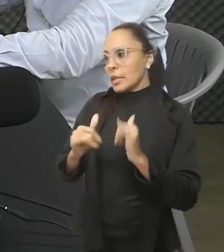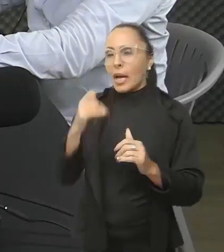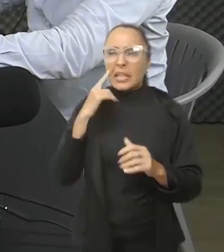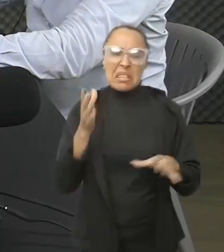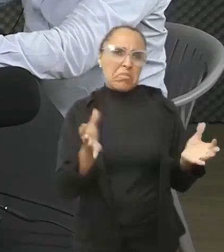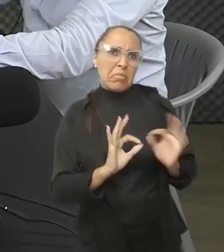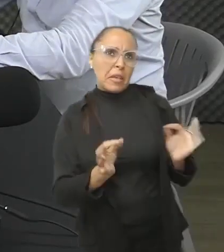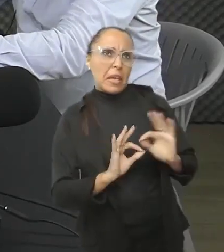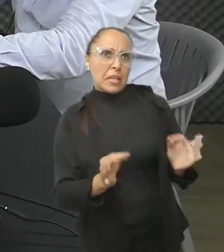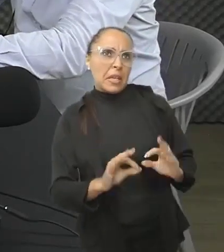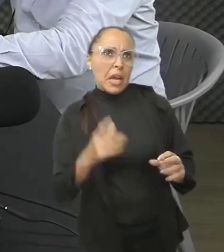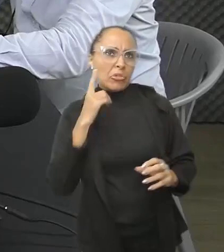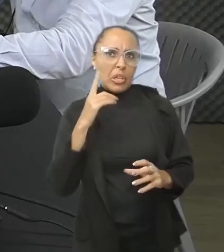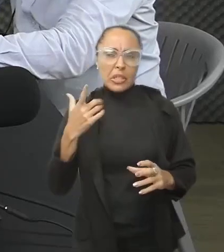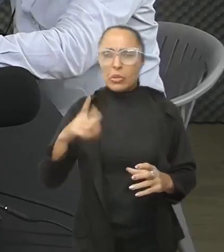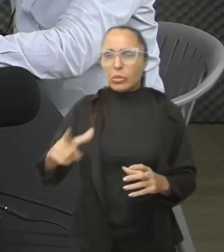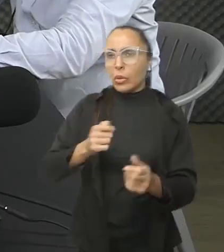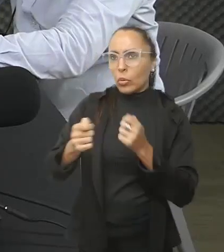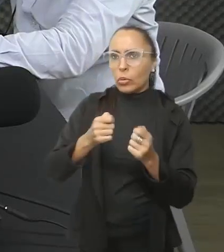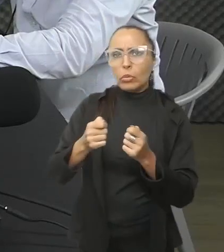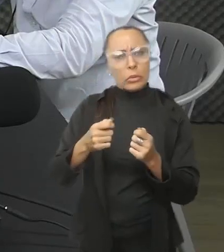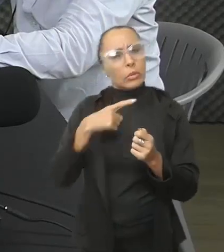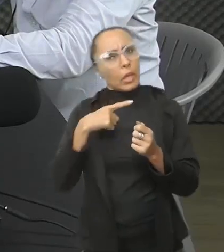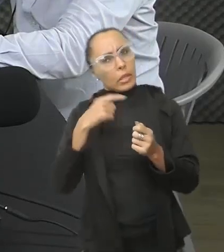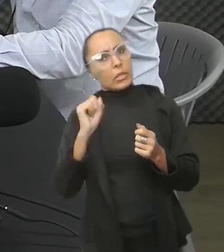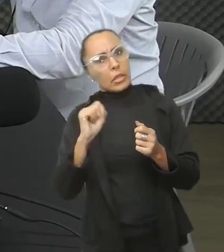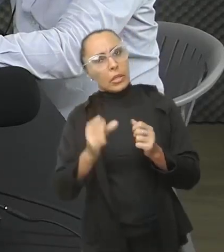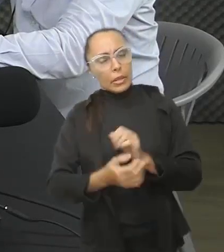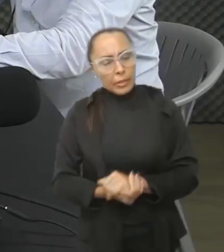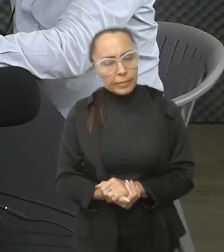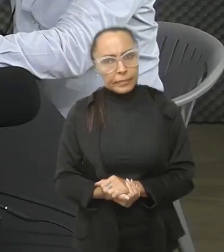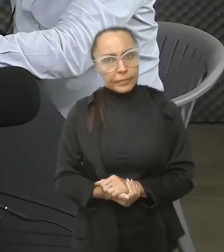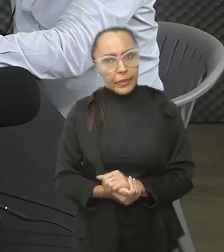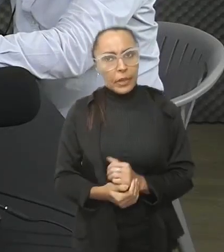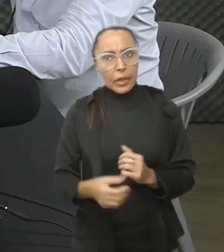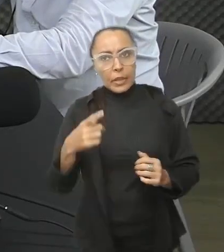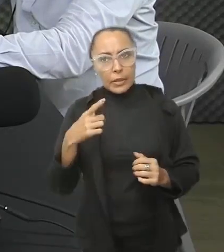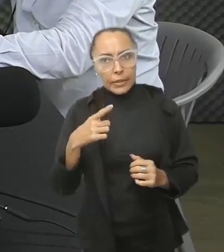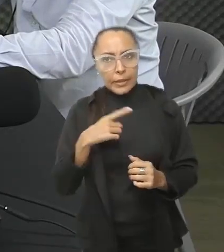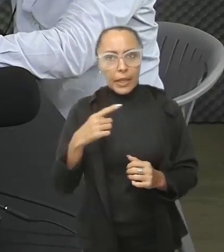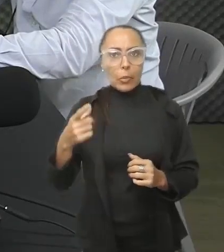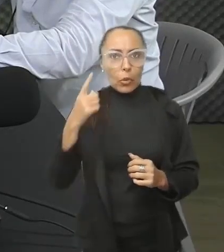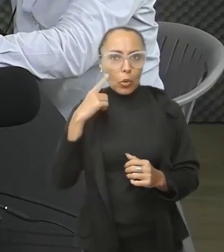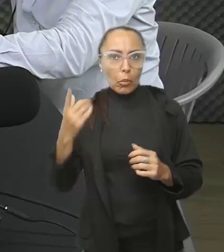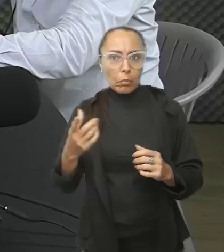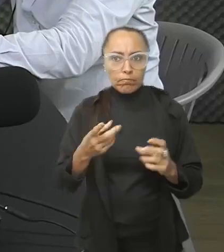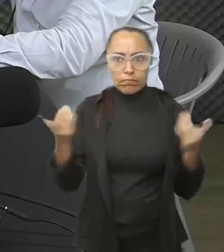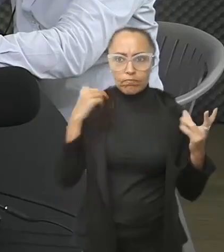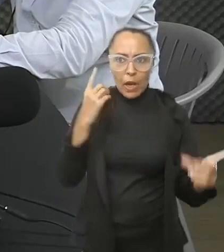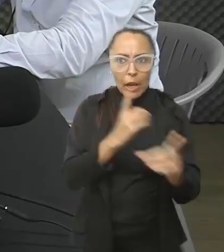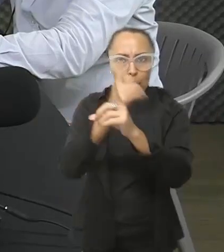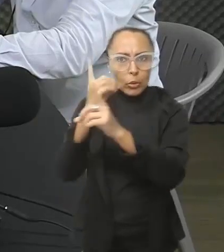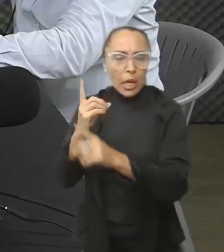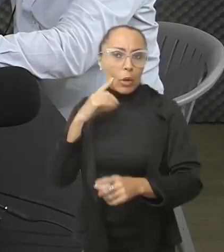ninguém, a gente não tem um controle. Tem, hoje nós já temos o Marco Civil da internet, nós temos como rastrear IPs. IP é aquele